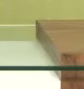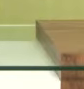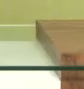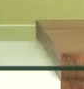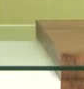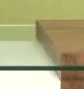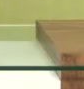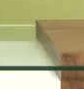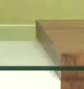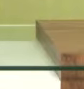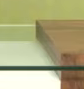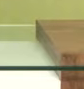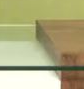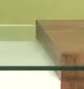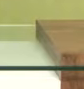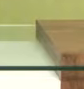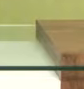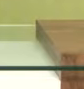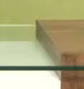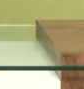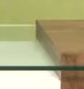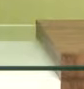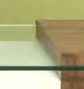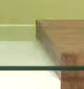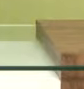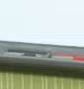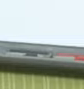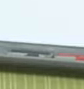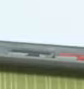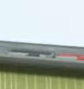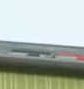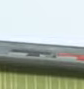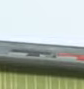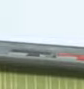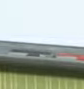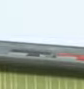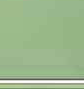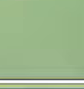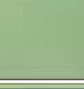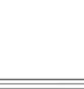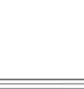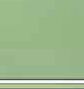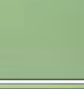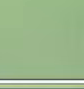Então, professora, vamos para a nossa revisão. Sim, então vamos começar.